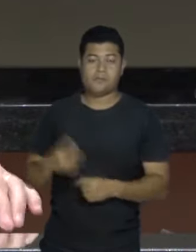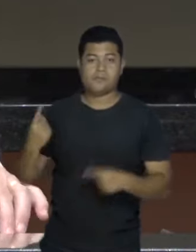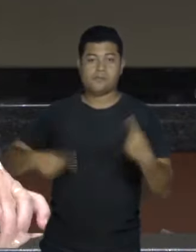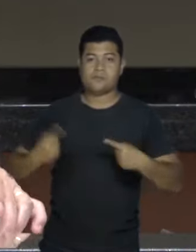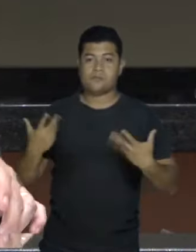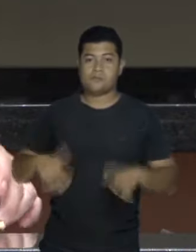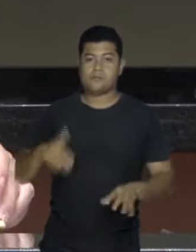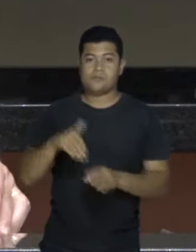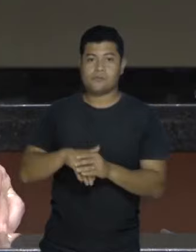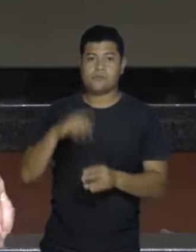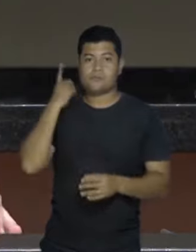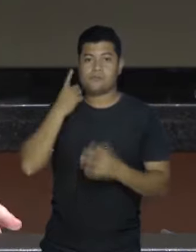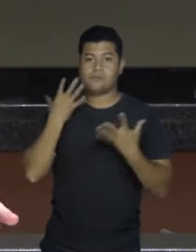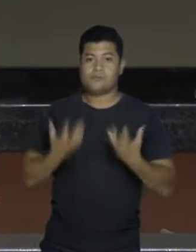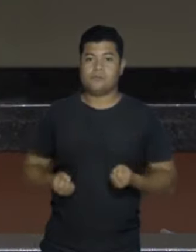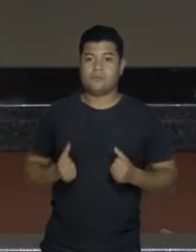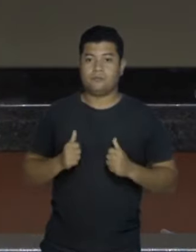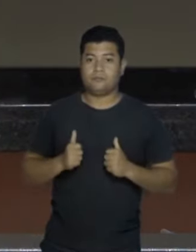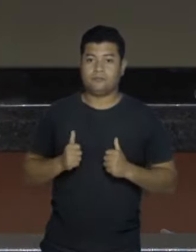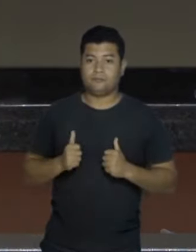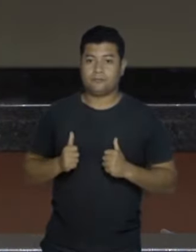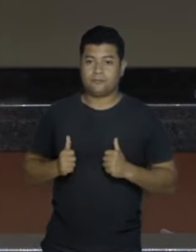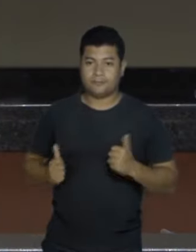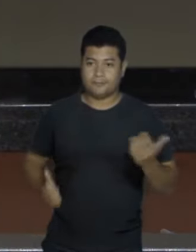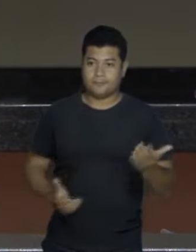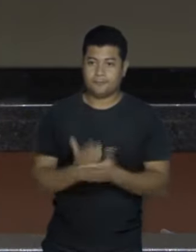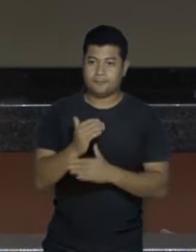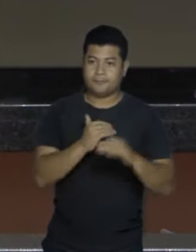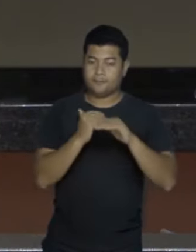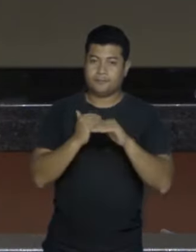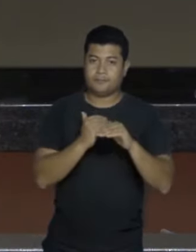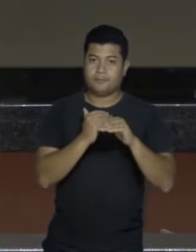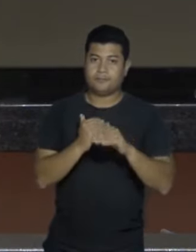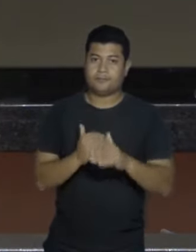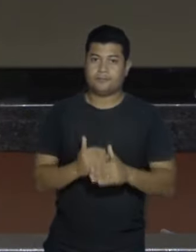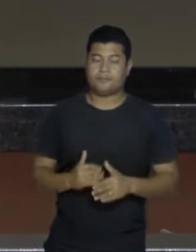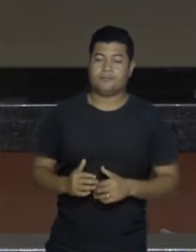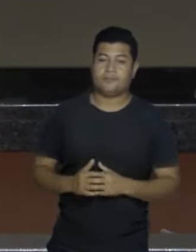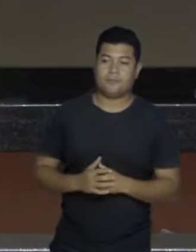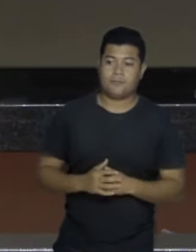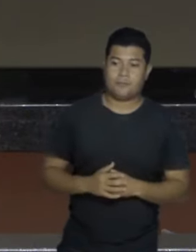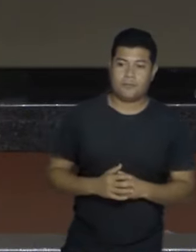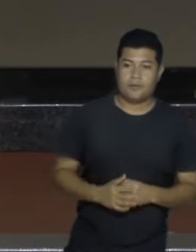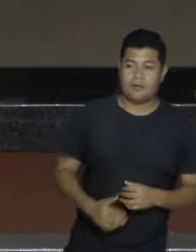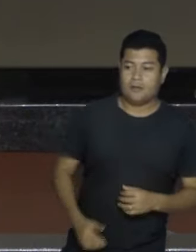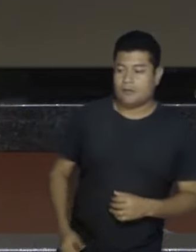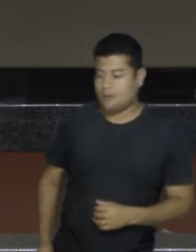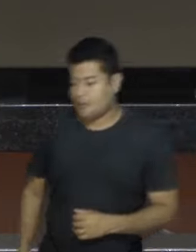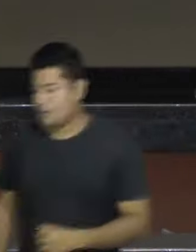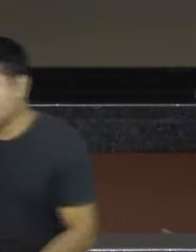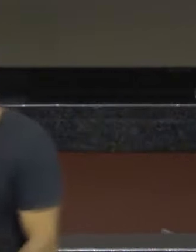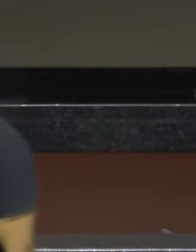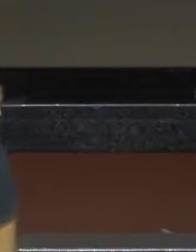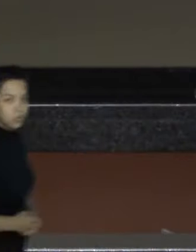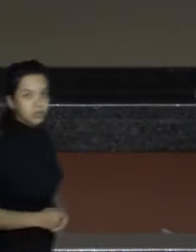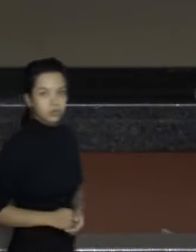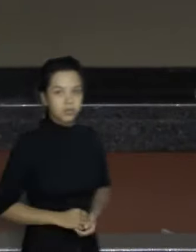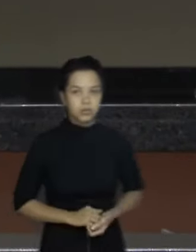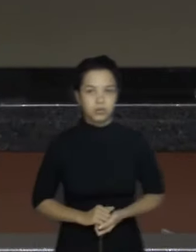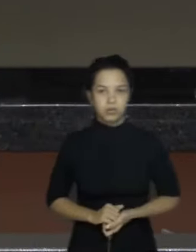votação permanece como se encontra aprovado por unanimidade noção 614 2023 autoria Deputado Maurício